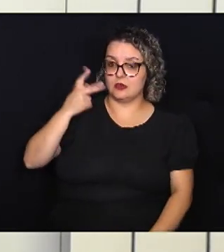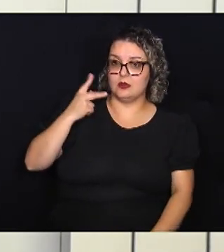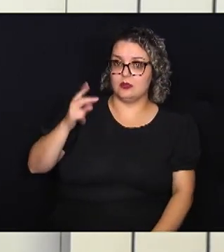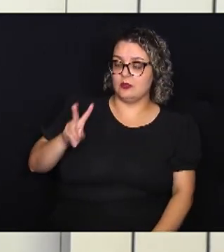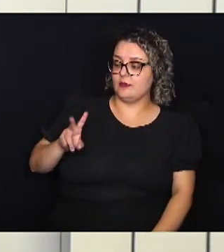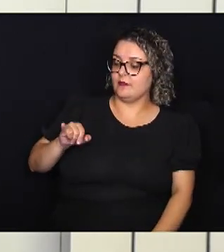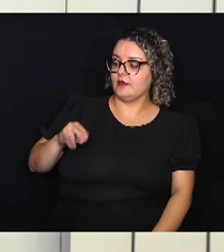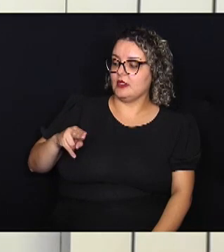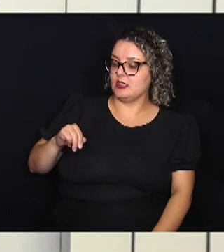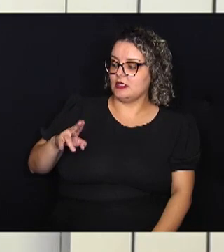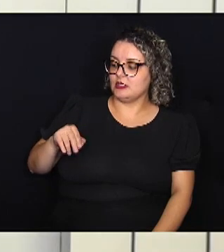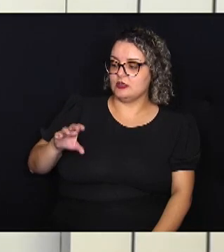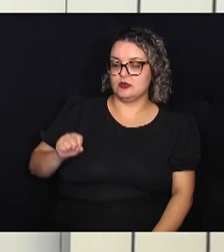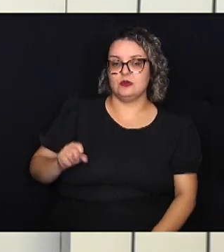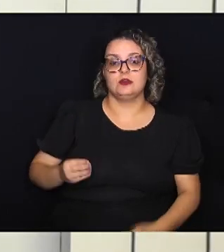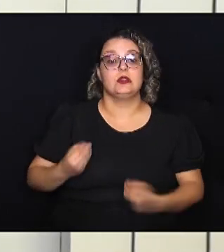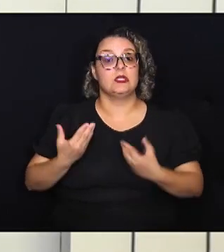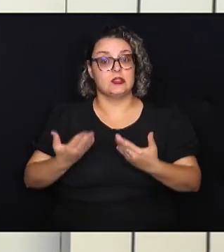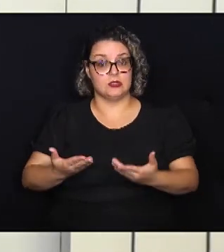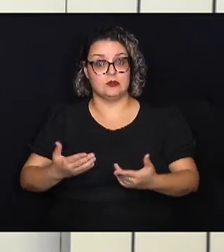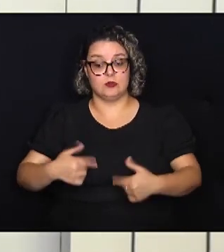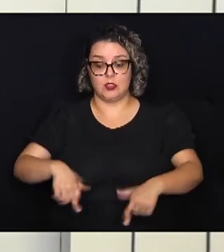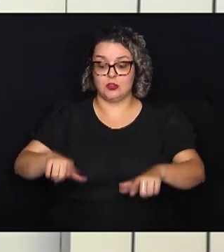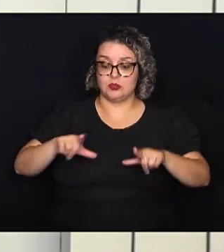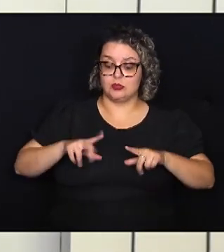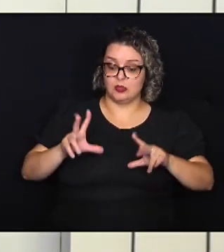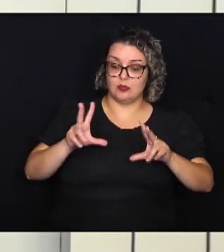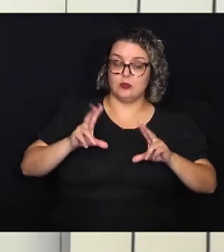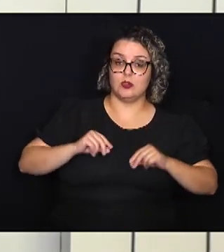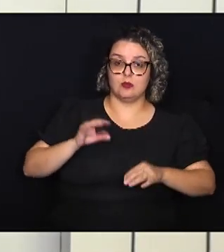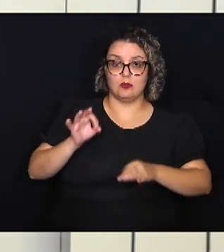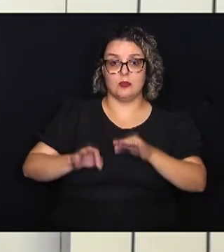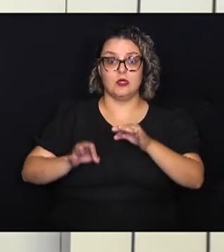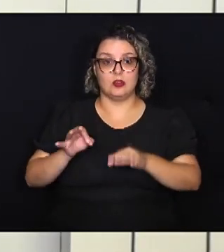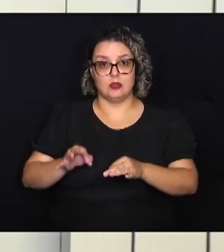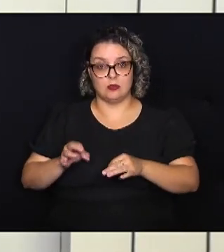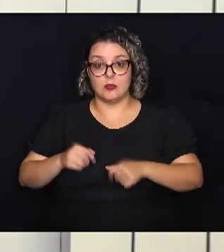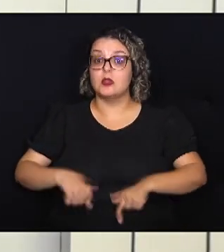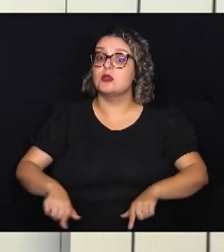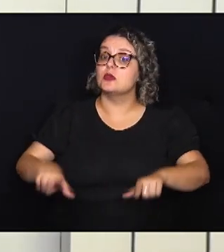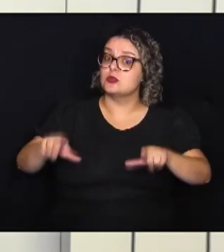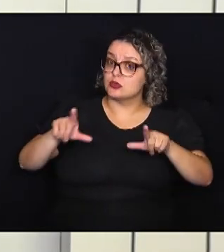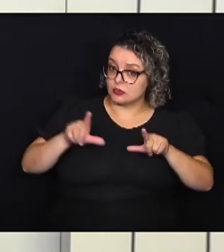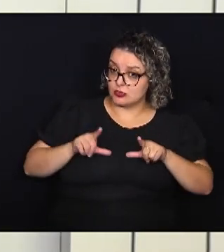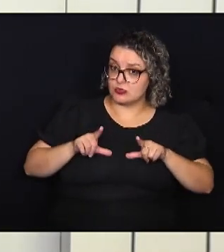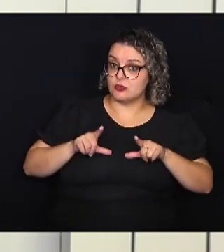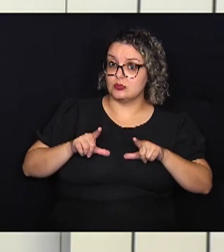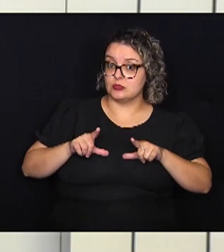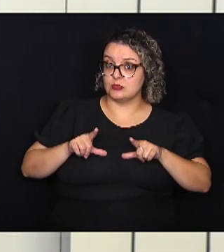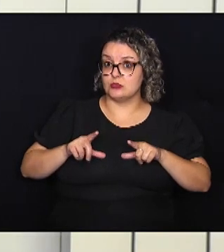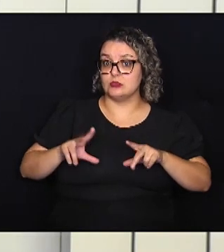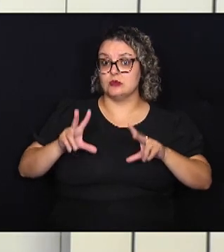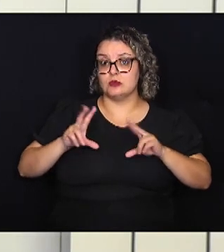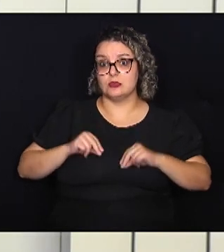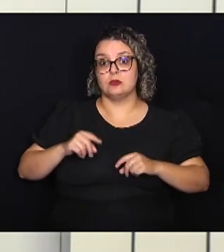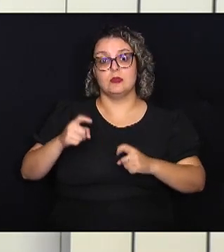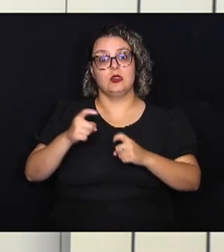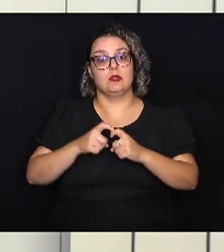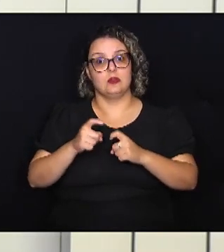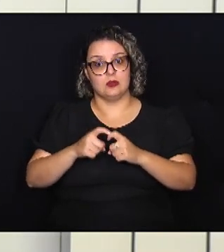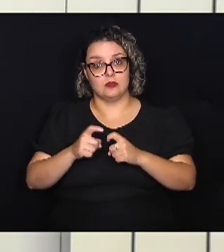Vinícius Gratti entregaram diploma de mérito jurídico e diploma de mérito médico